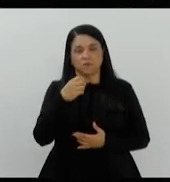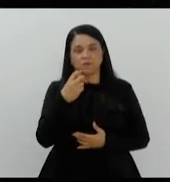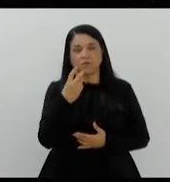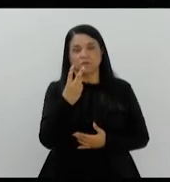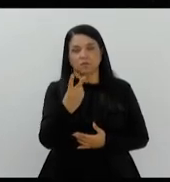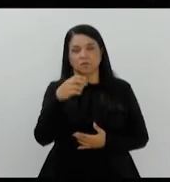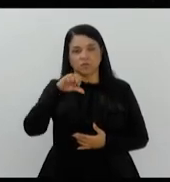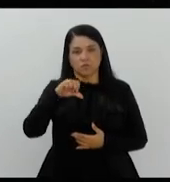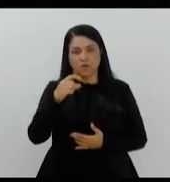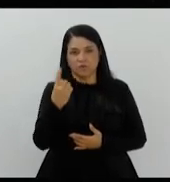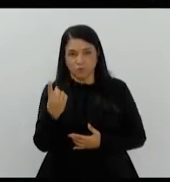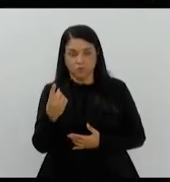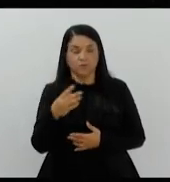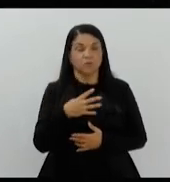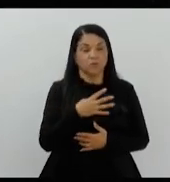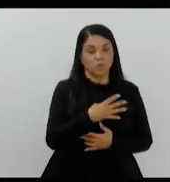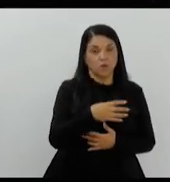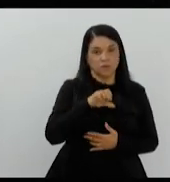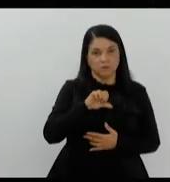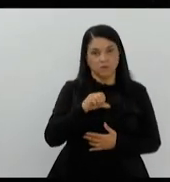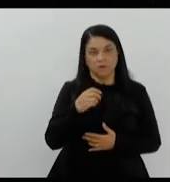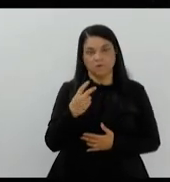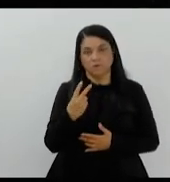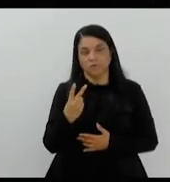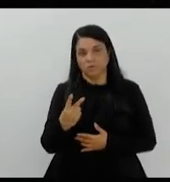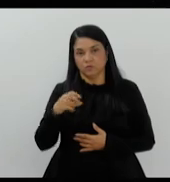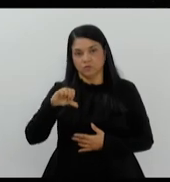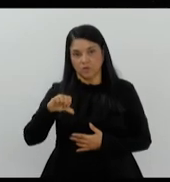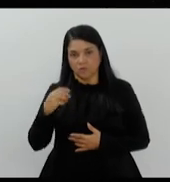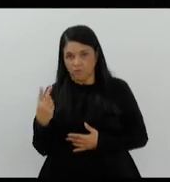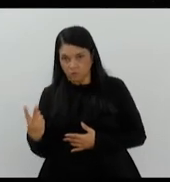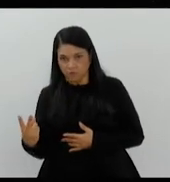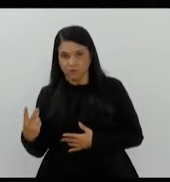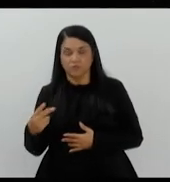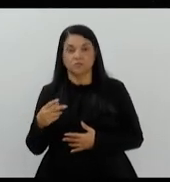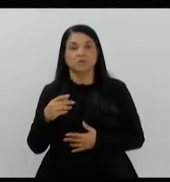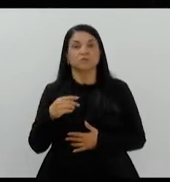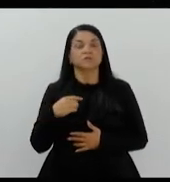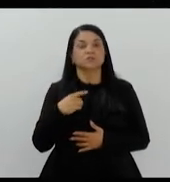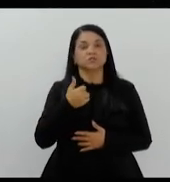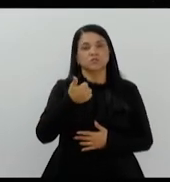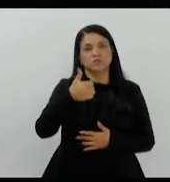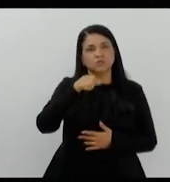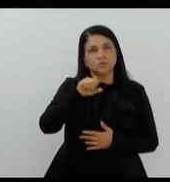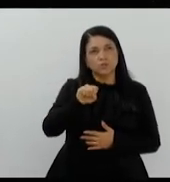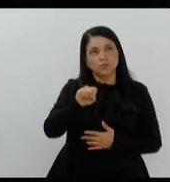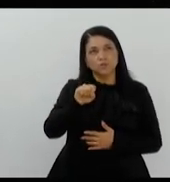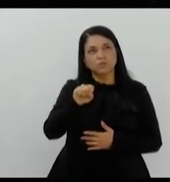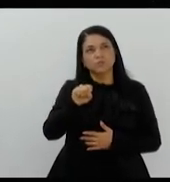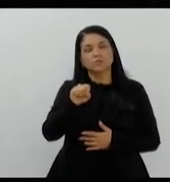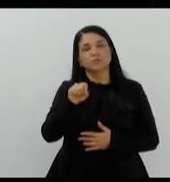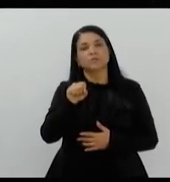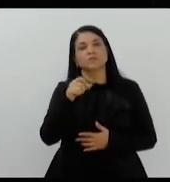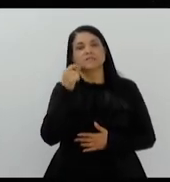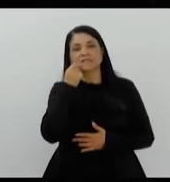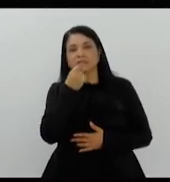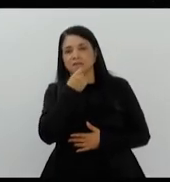49.291 e o 49.292, de 18 e 19 de setembro de